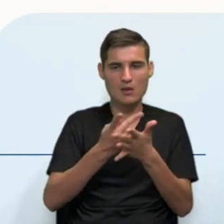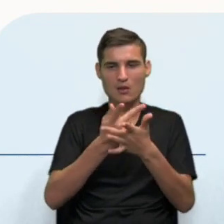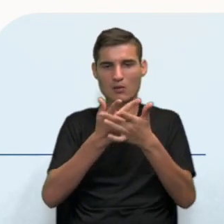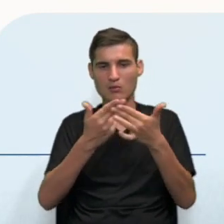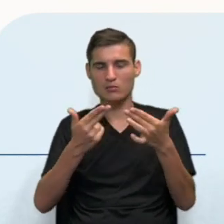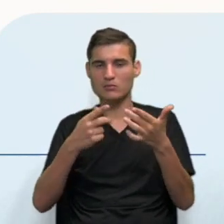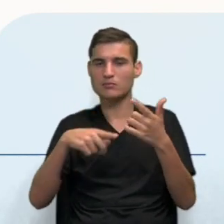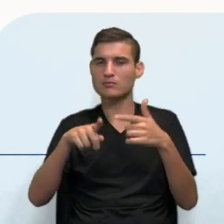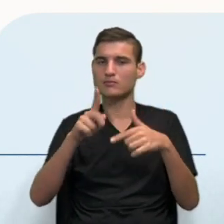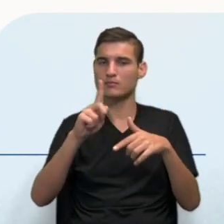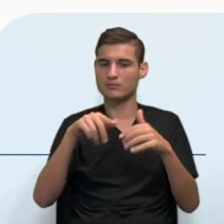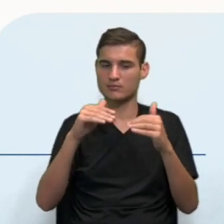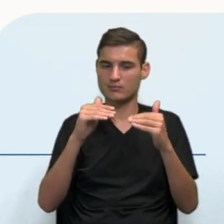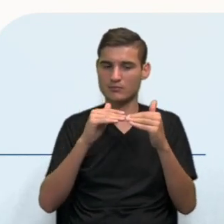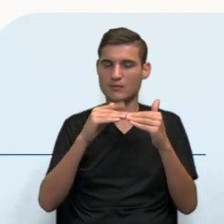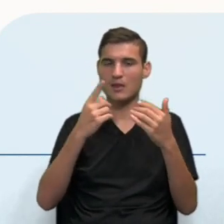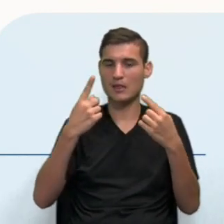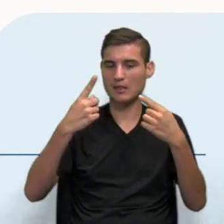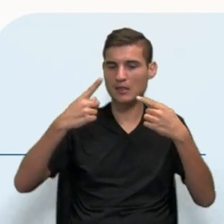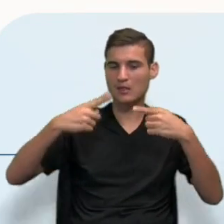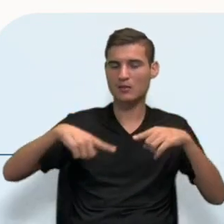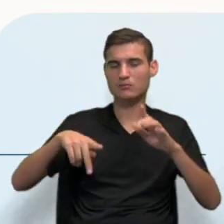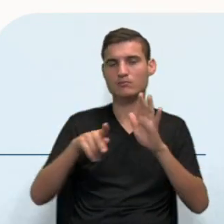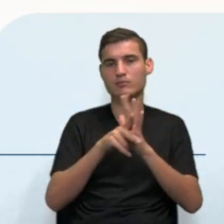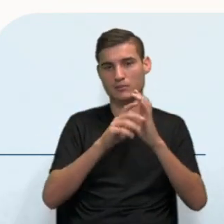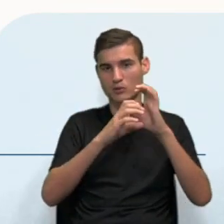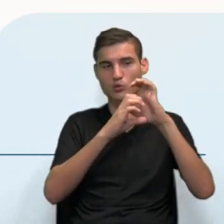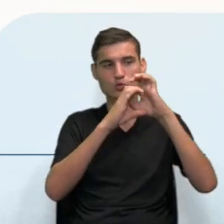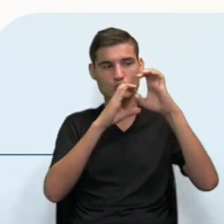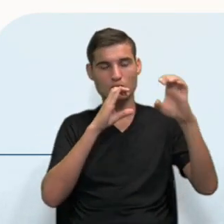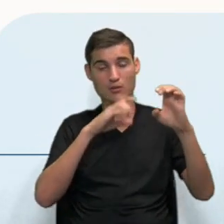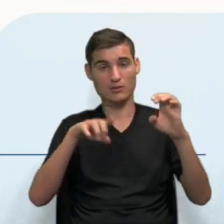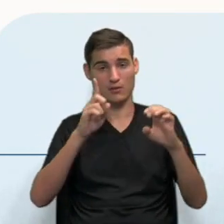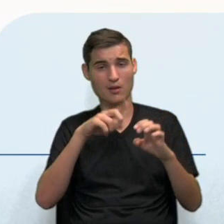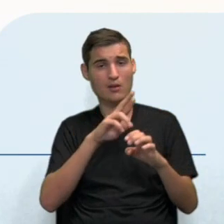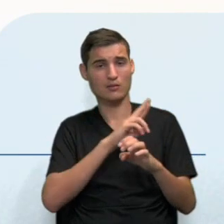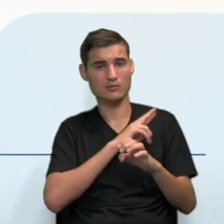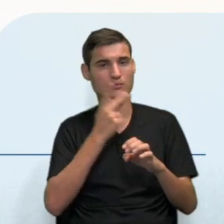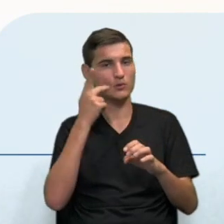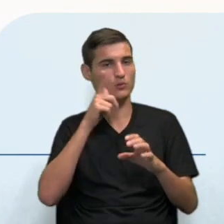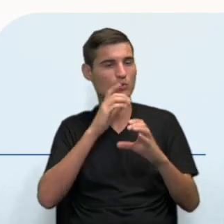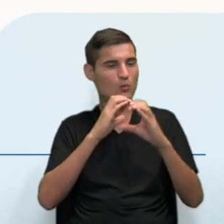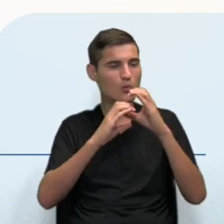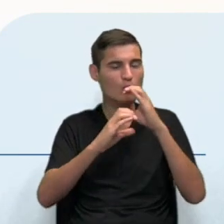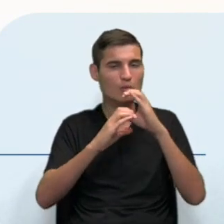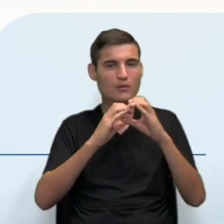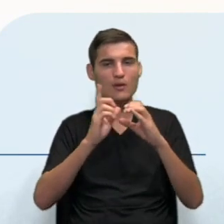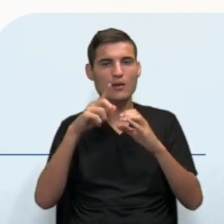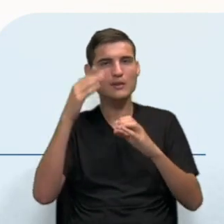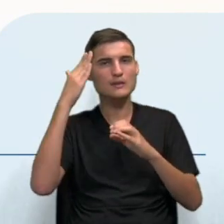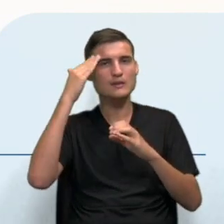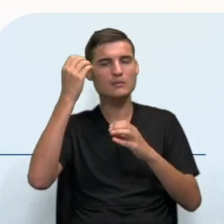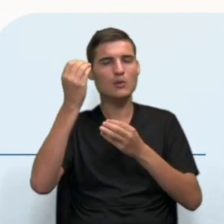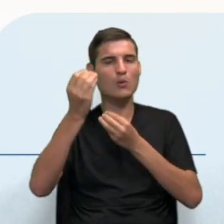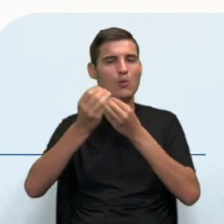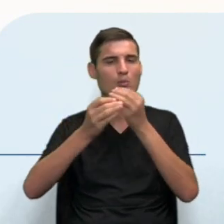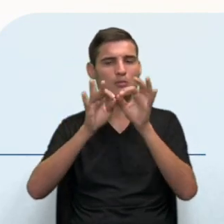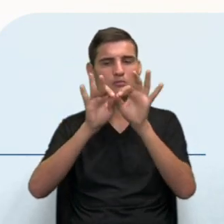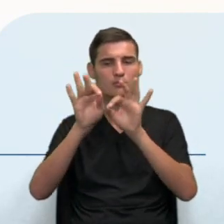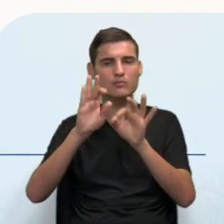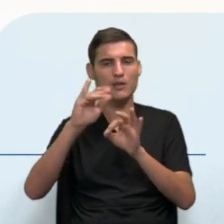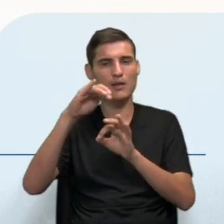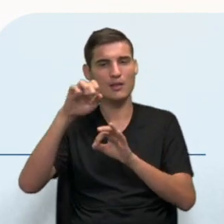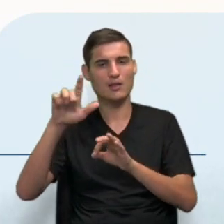Aí que entra um dos grandes desafios do engenheiro responsável pelo sistema de comunicação. Saber como lidar com esse